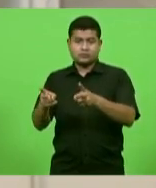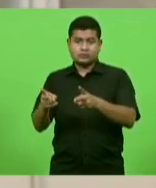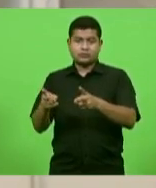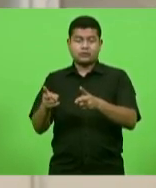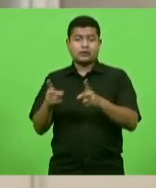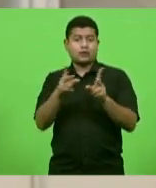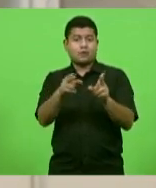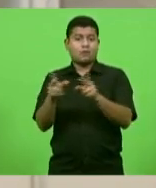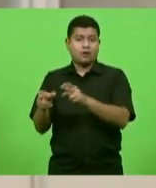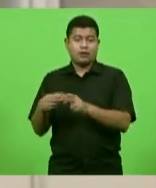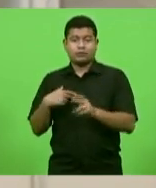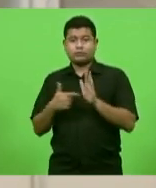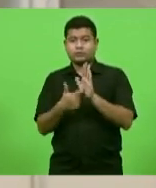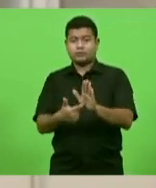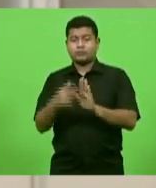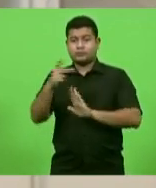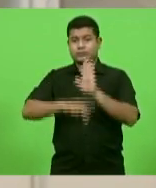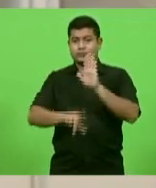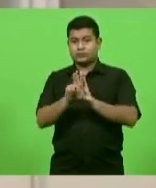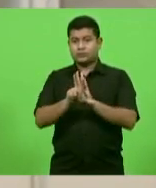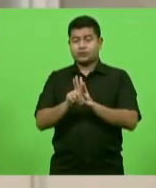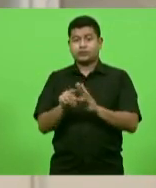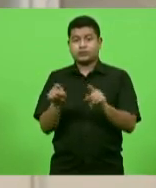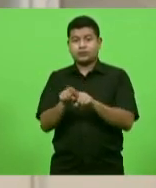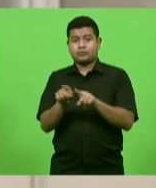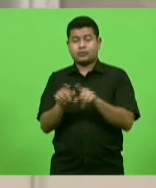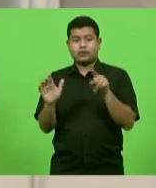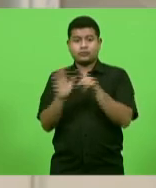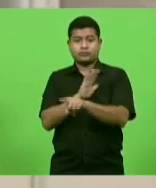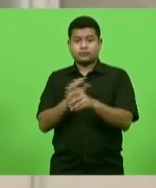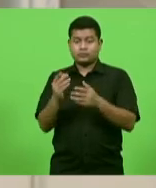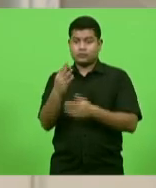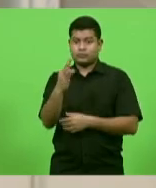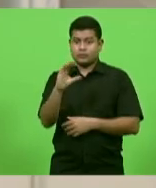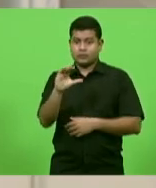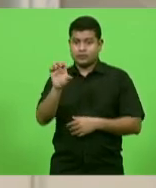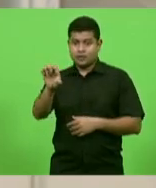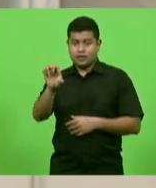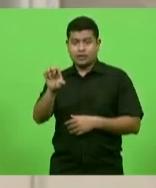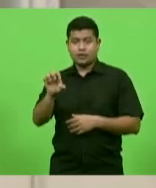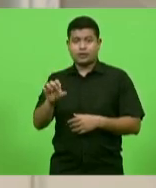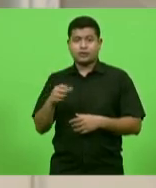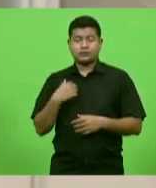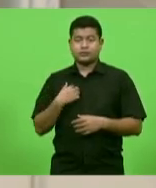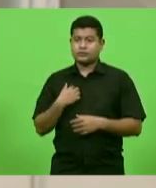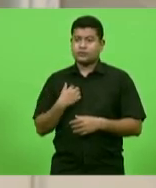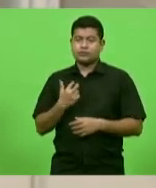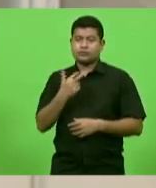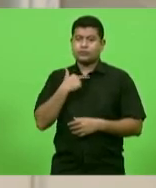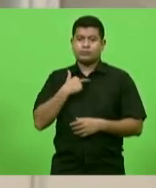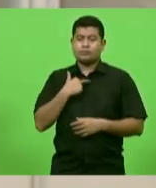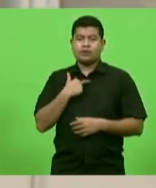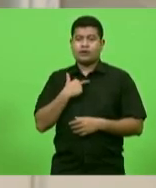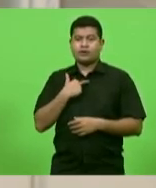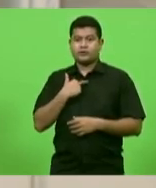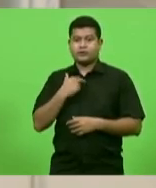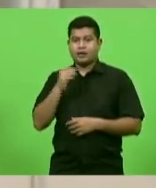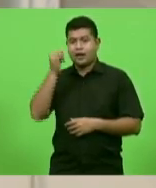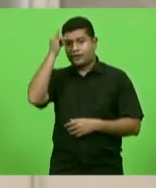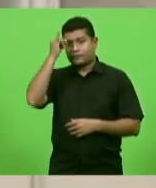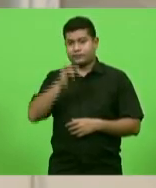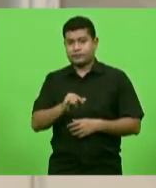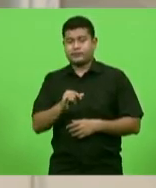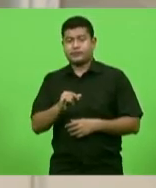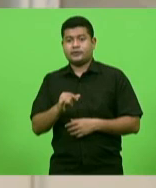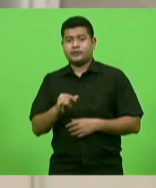apresentação do projeto de lei e a consulta ao TSE não há como ignorar que o